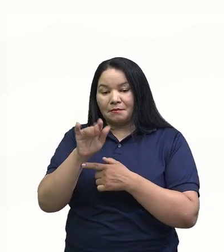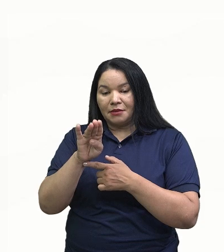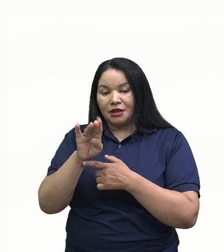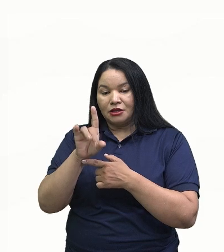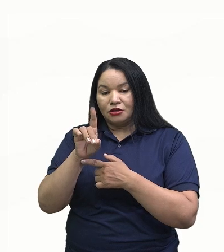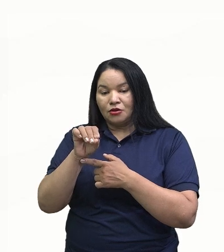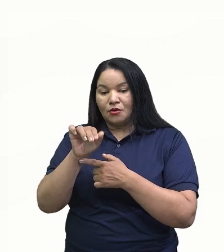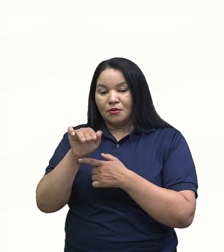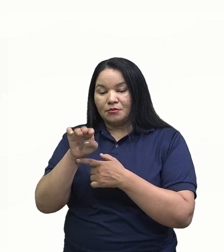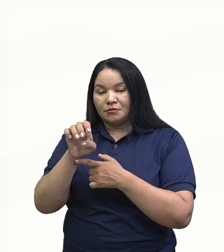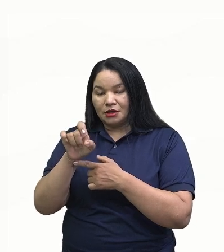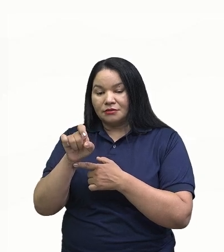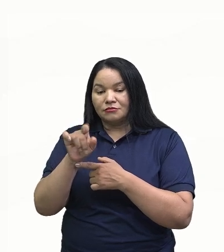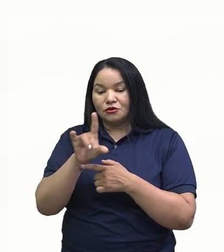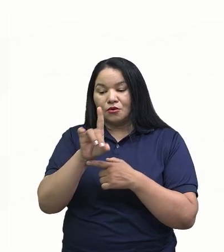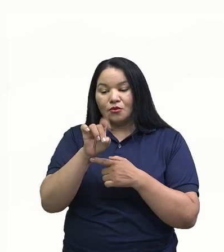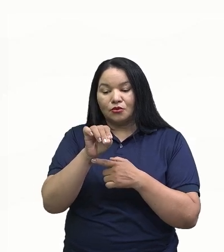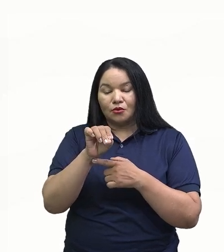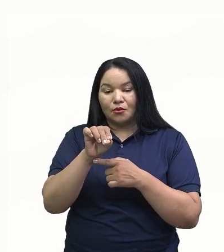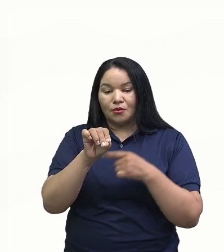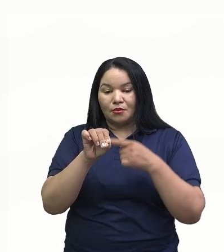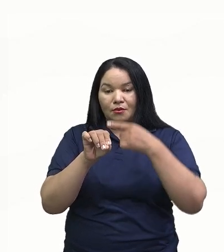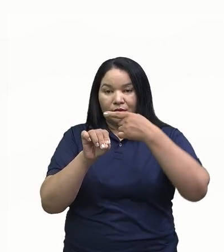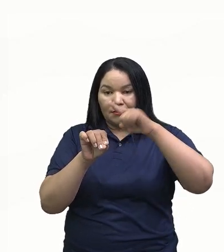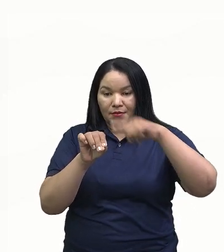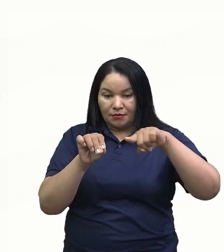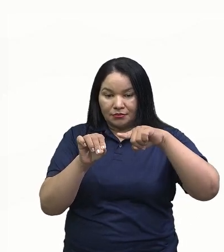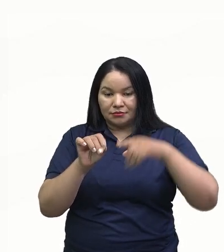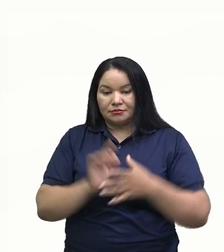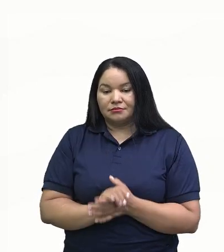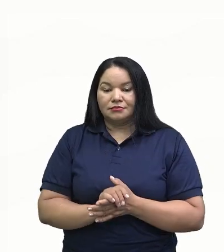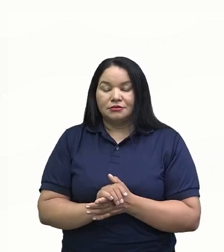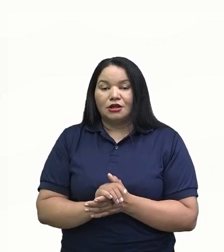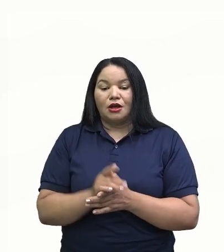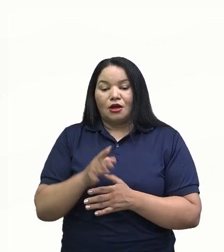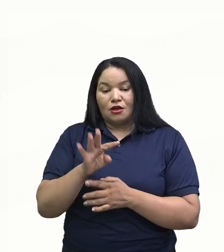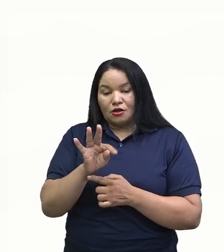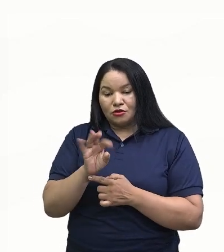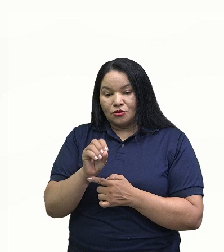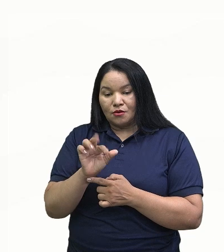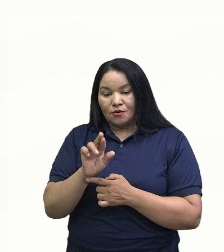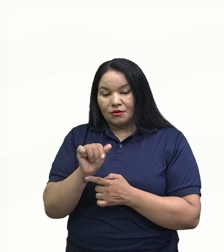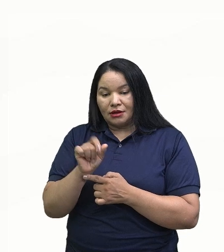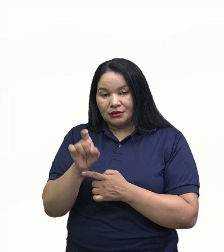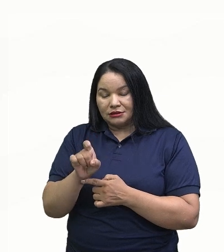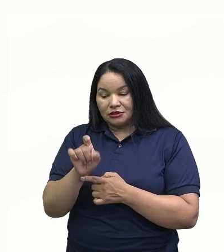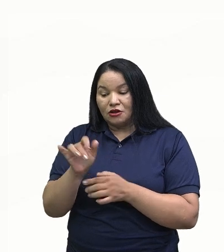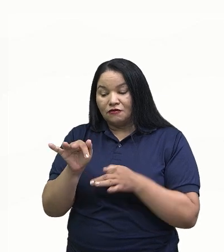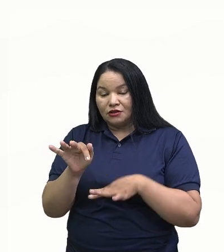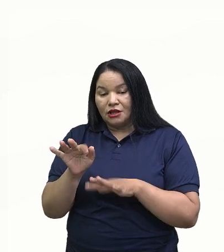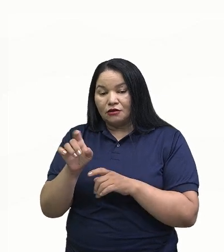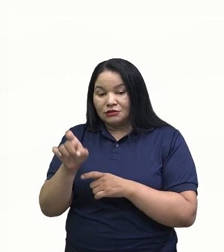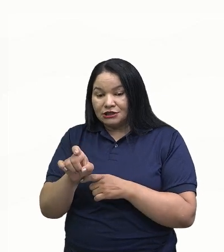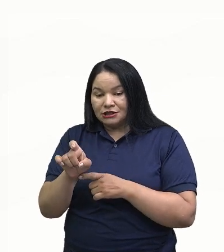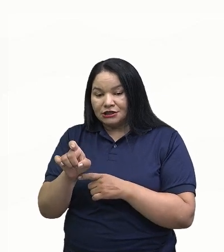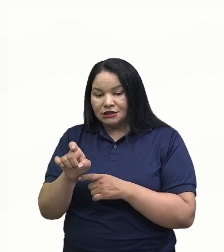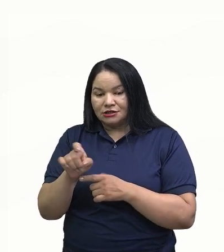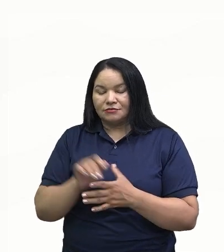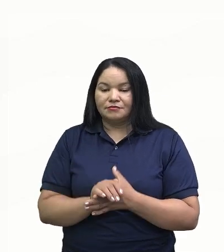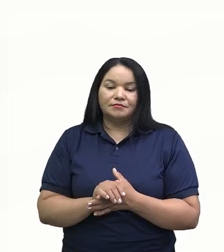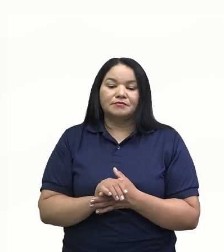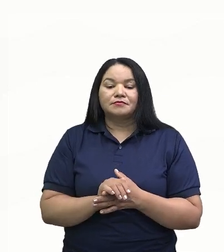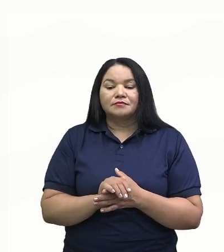acentuação do tórax termina com X, ó, a segunda sílaba. O